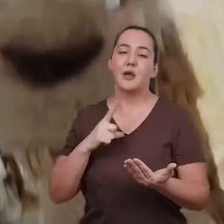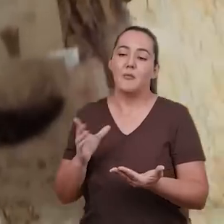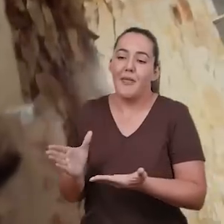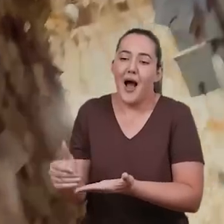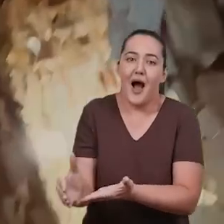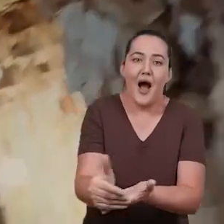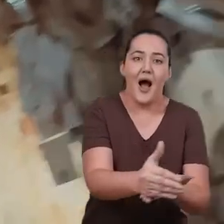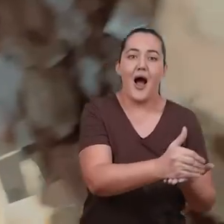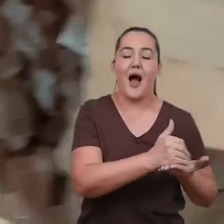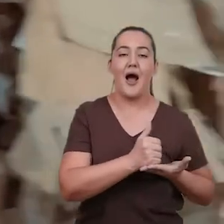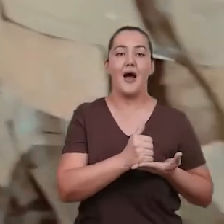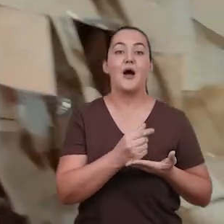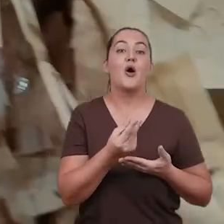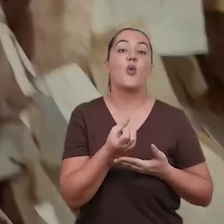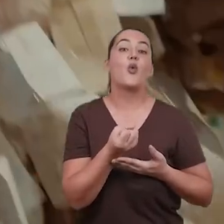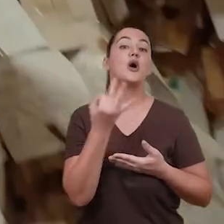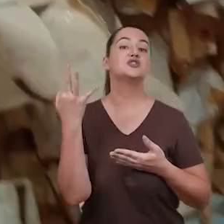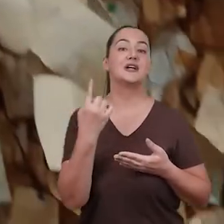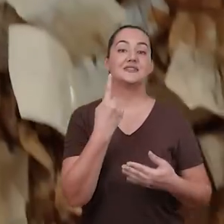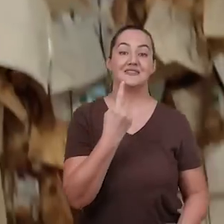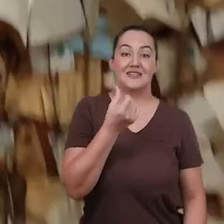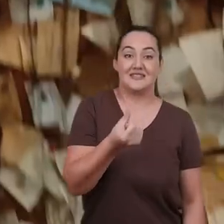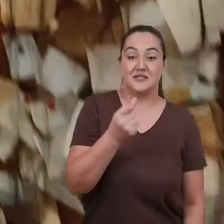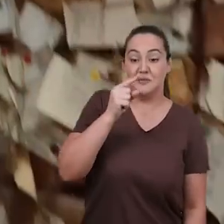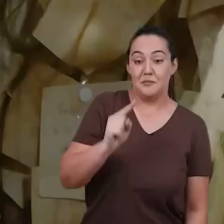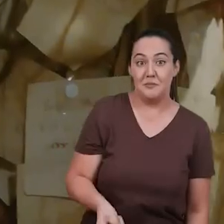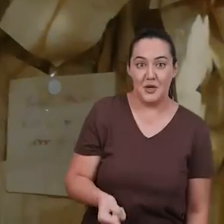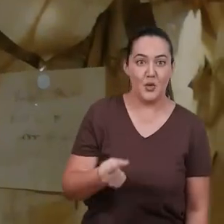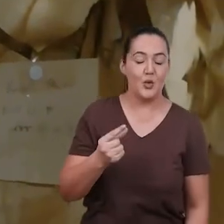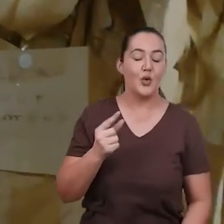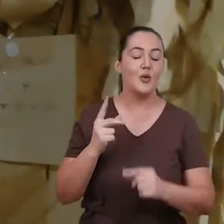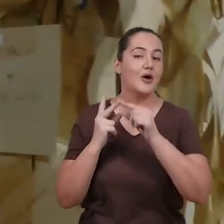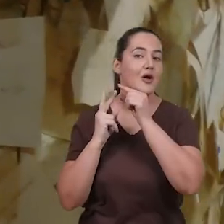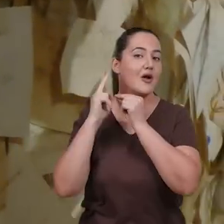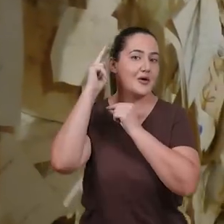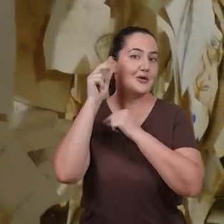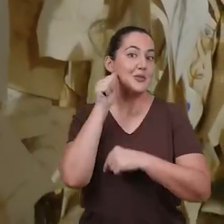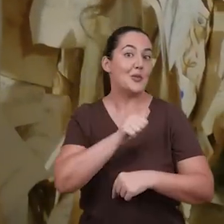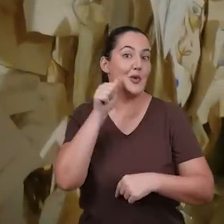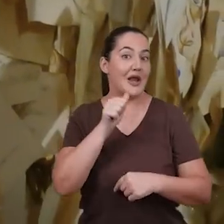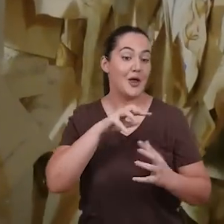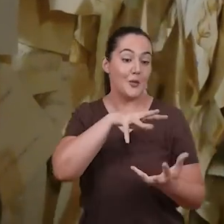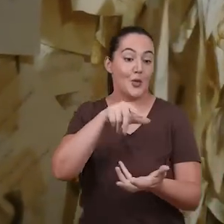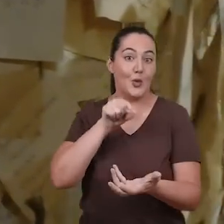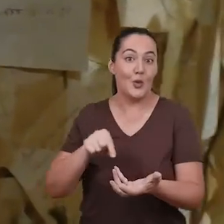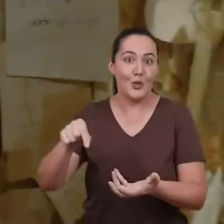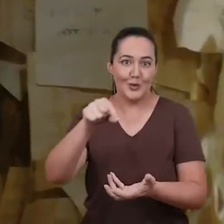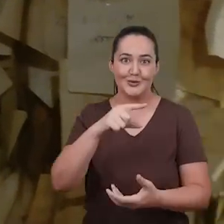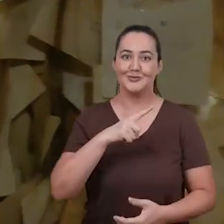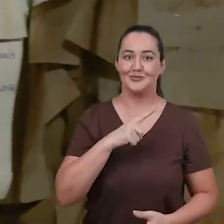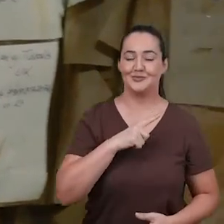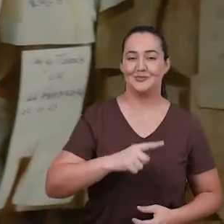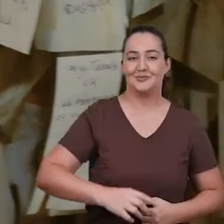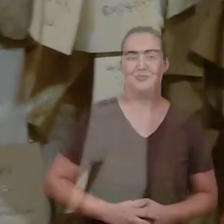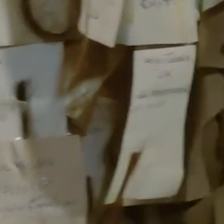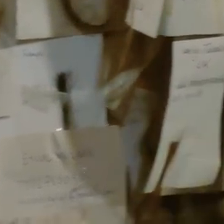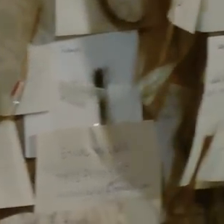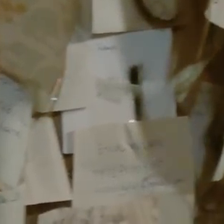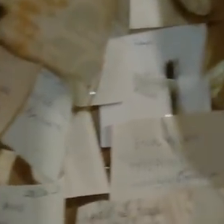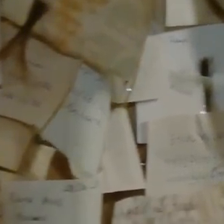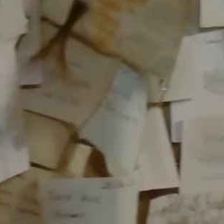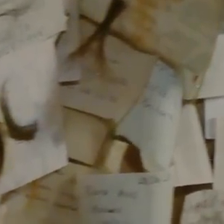coleção de cabelos do mundo, com mais de 16 mil mechas de mulheres de todas as partes do planeta.